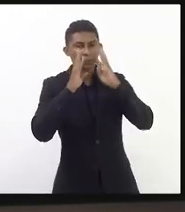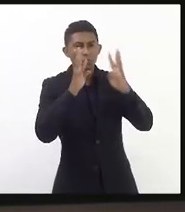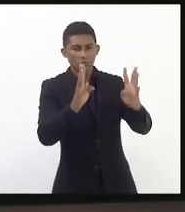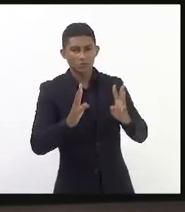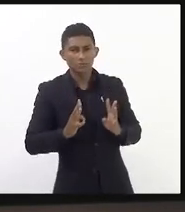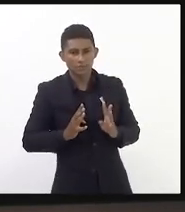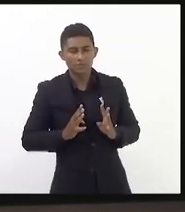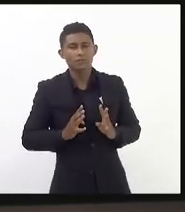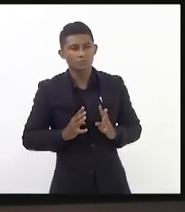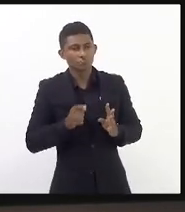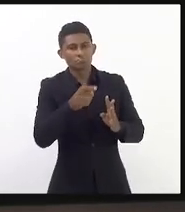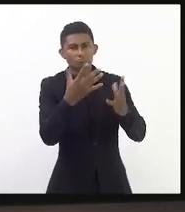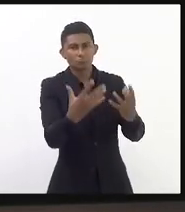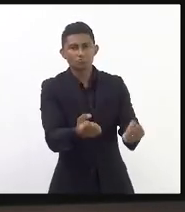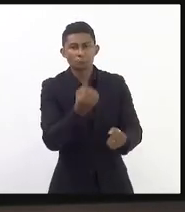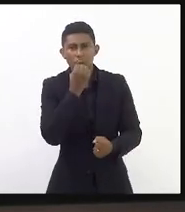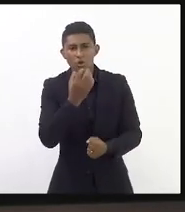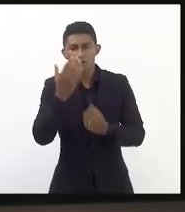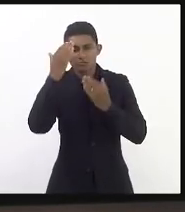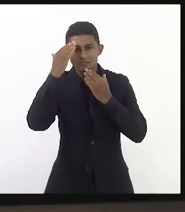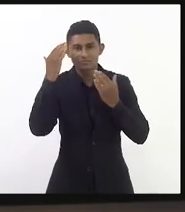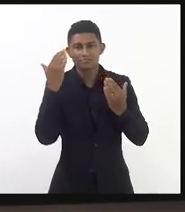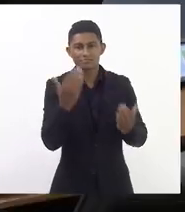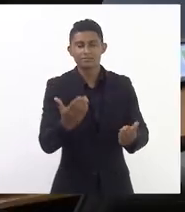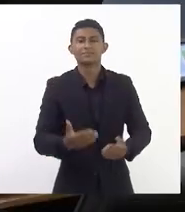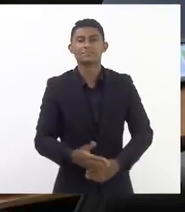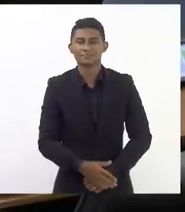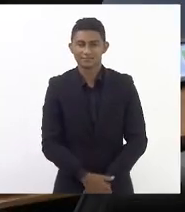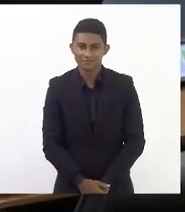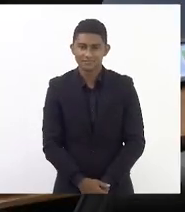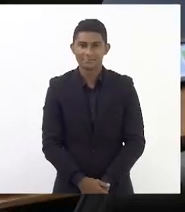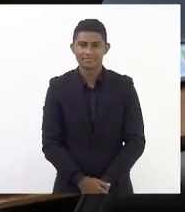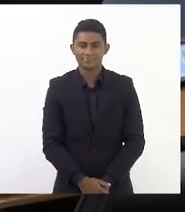todas essas realizações. Muito obrigado, presidente.